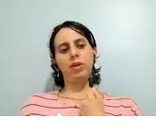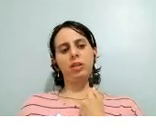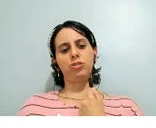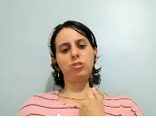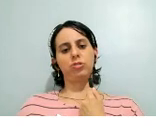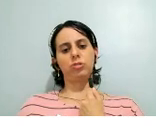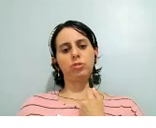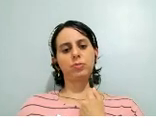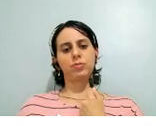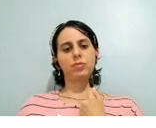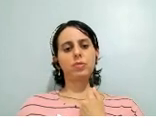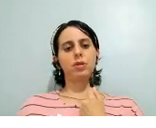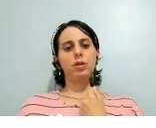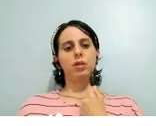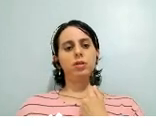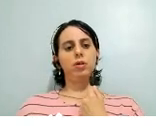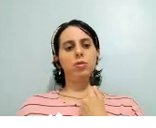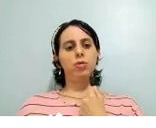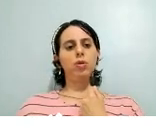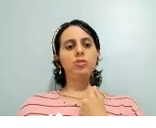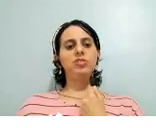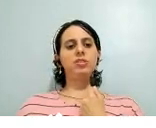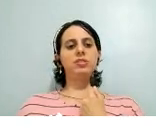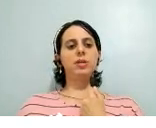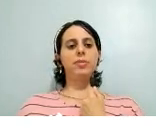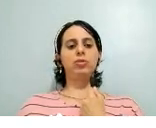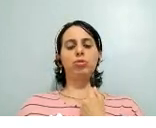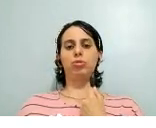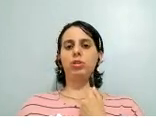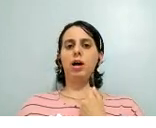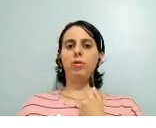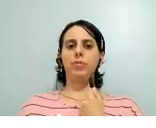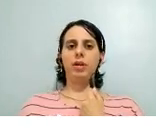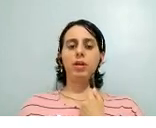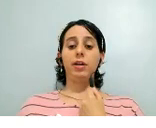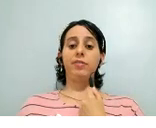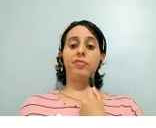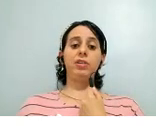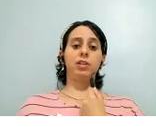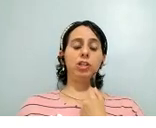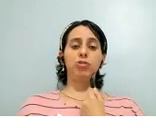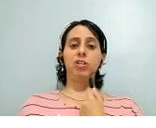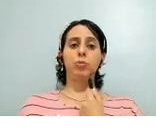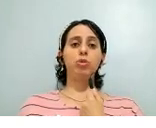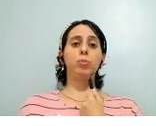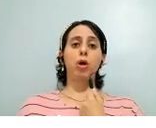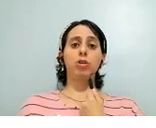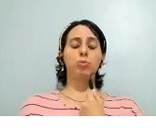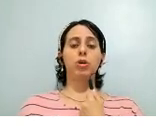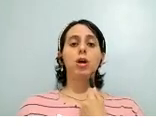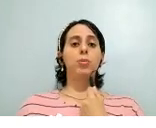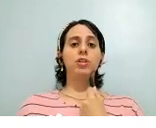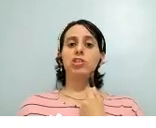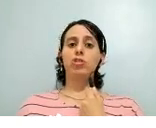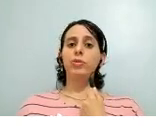pessoas doentes. Então, o distanciamento social, né? Evita que a gente fique muito